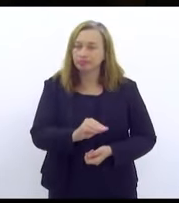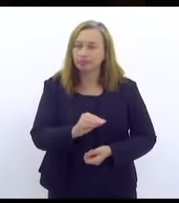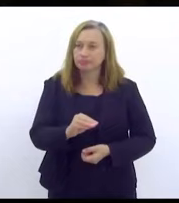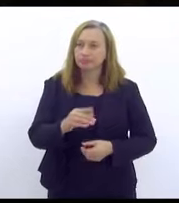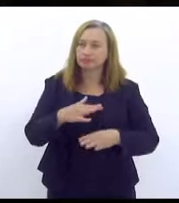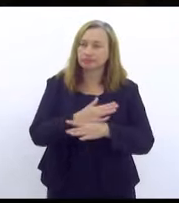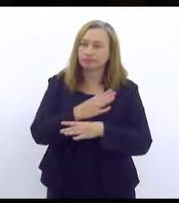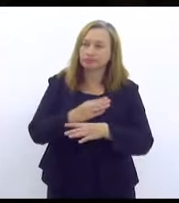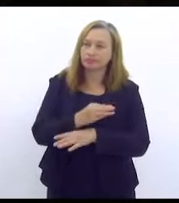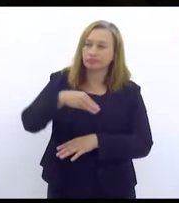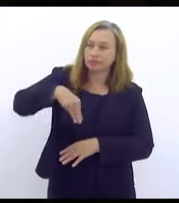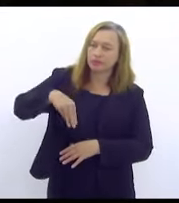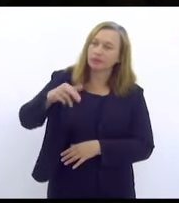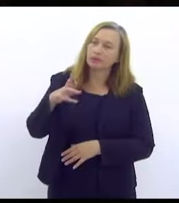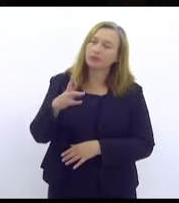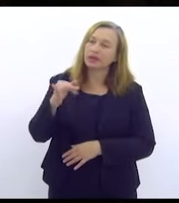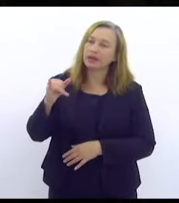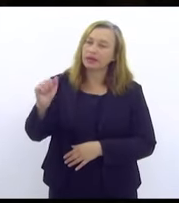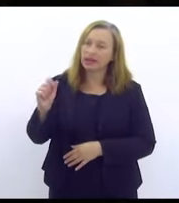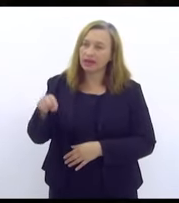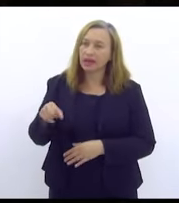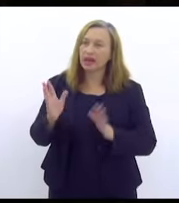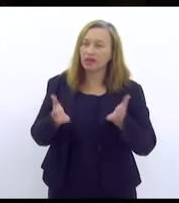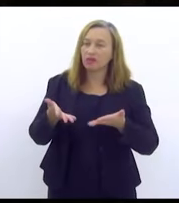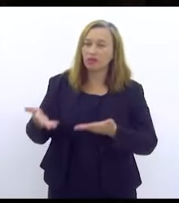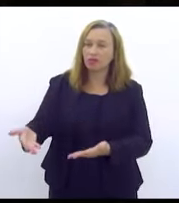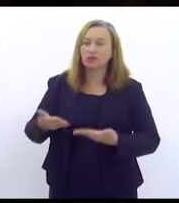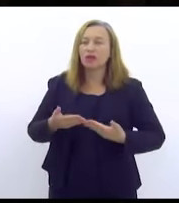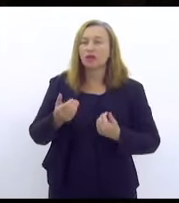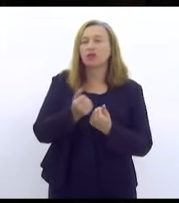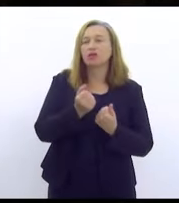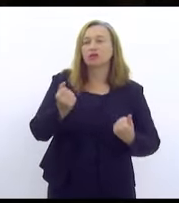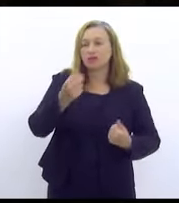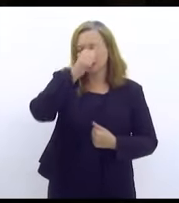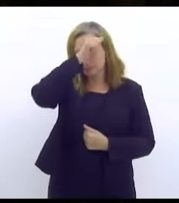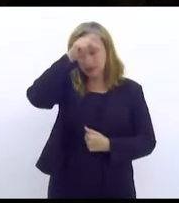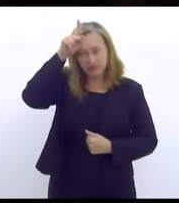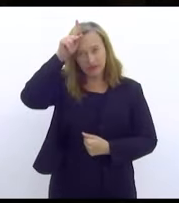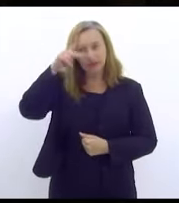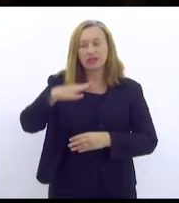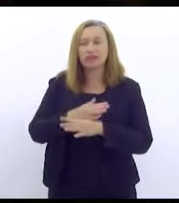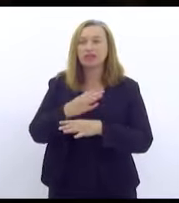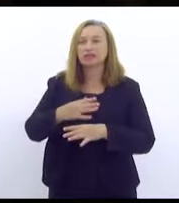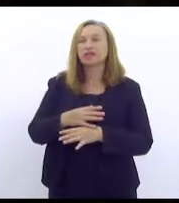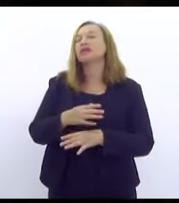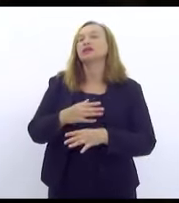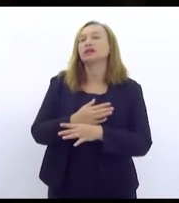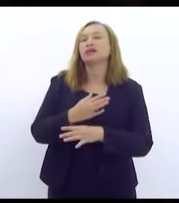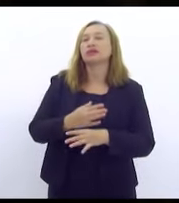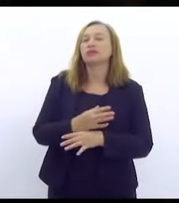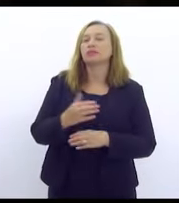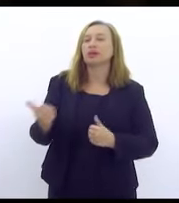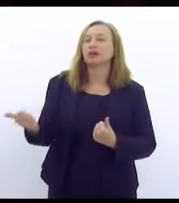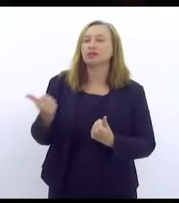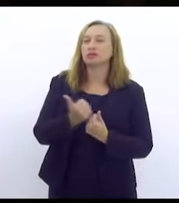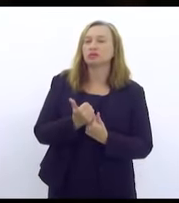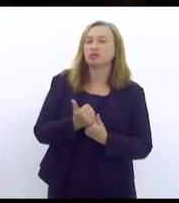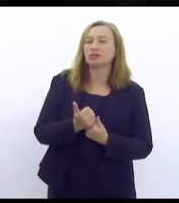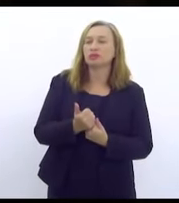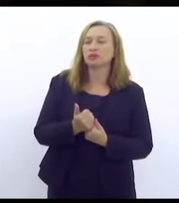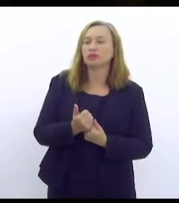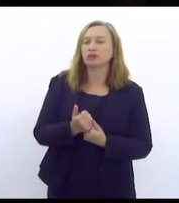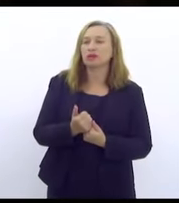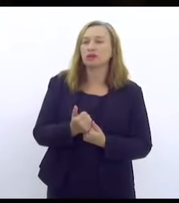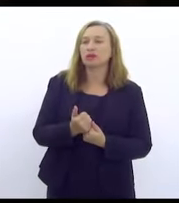resolve convidar o vice-prefeito da cidade para assumir um cargo de secretário municipal. Numa missão